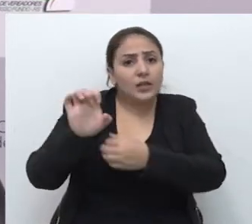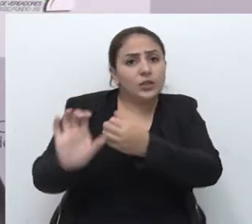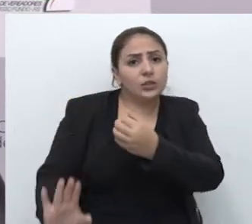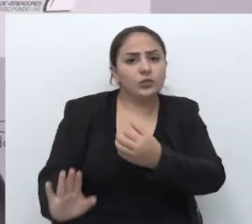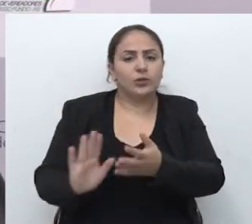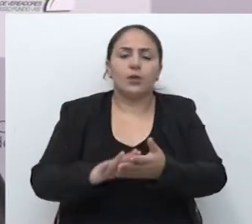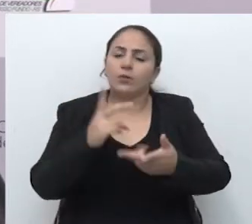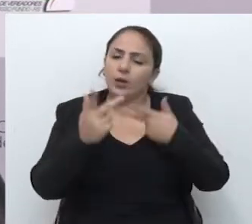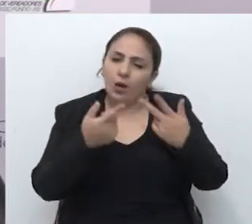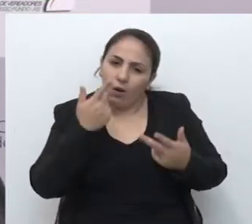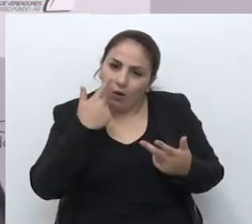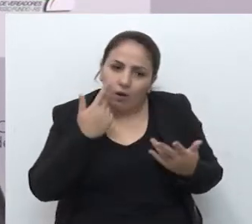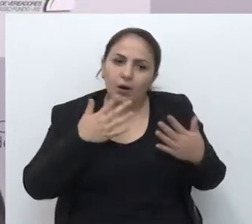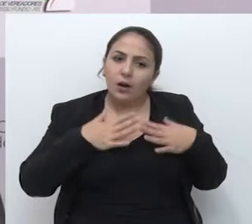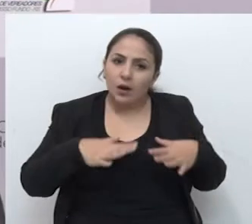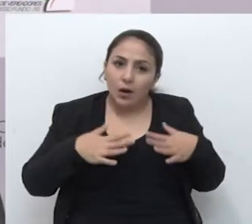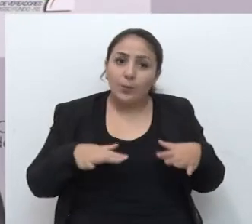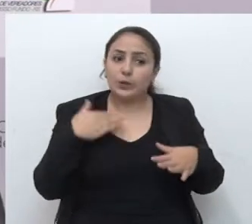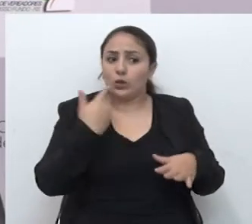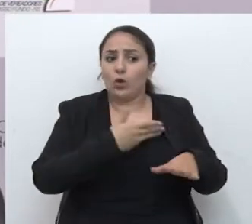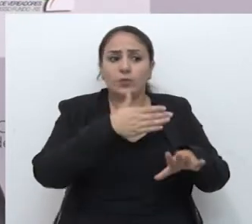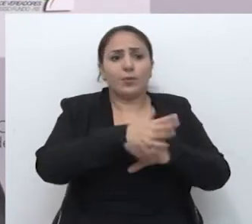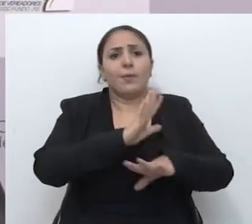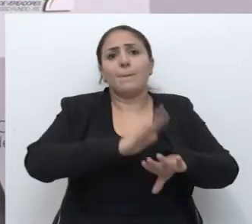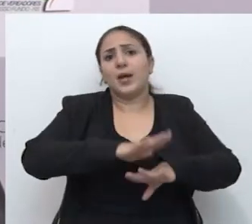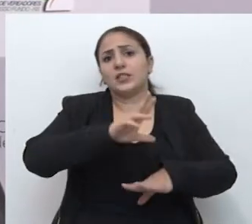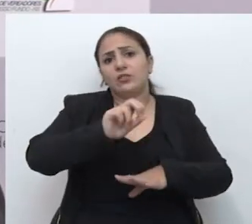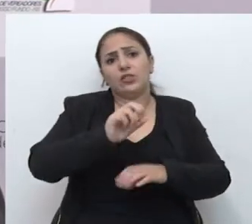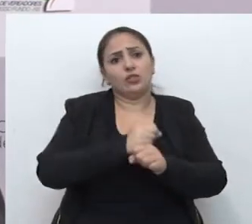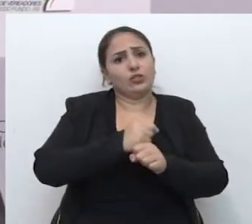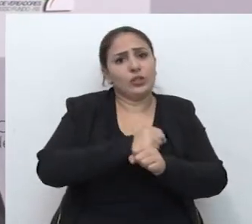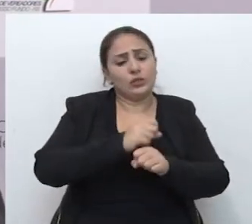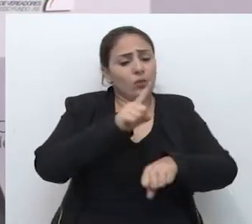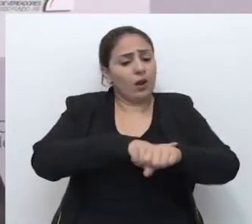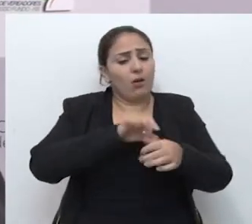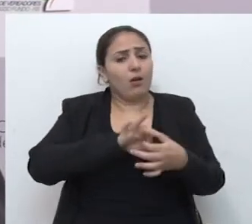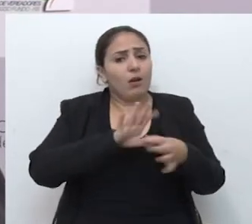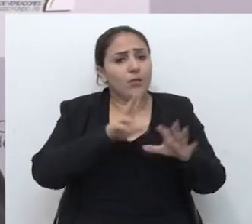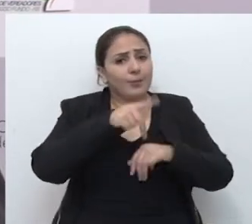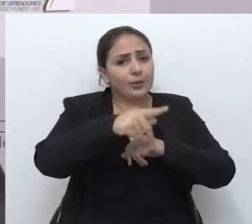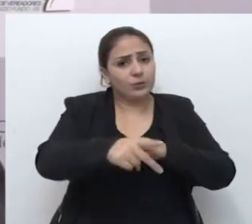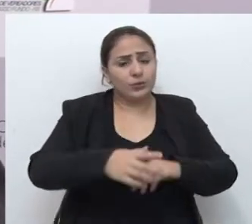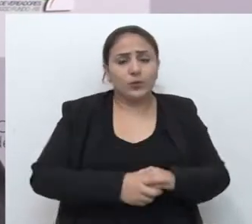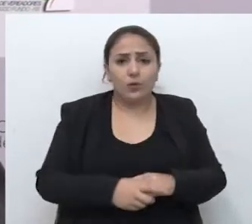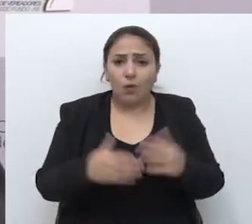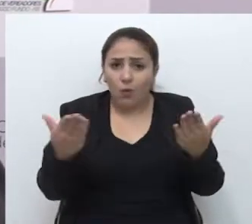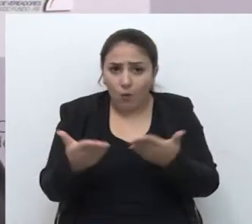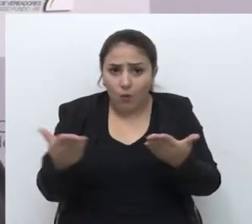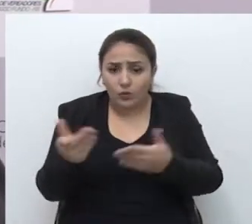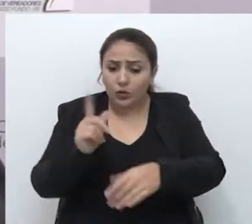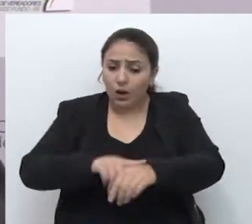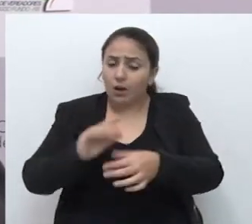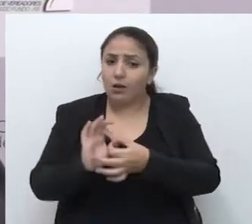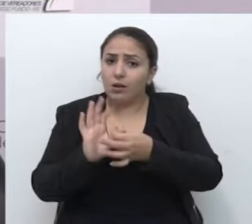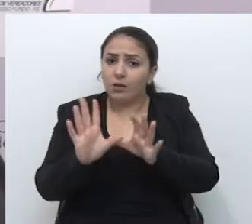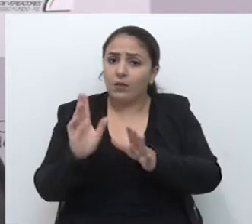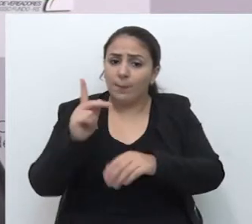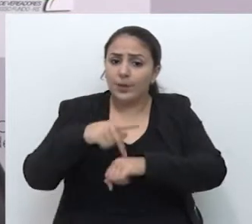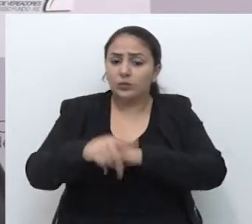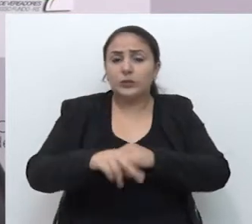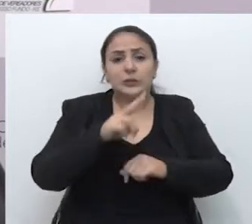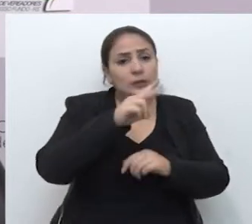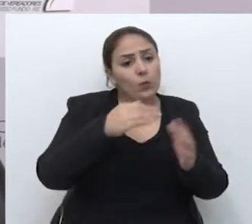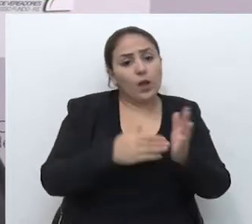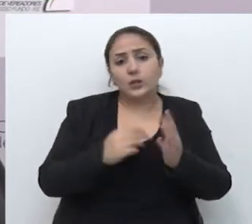estive presente na legislatura, que aprovamos há mais de 20 anos o horário livre em Passo Fundo. Hoje o horário livre em Passo Fundo é